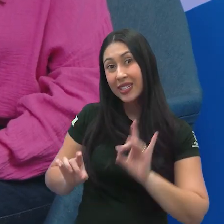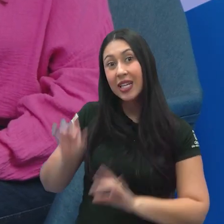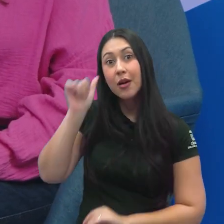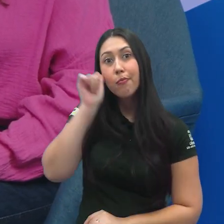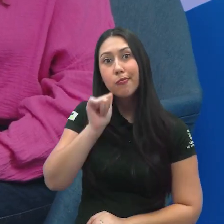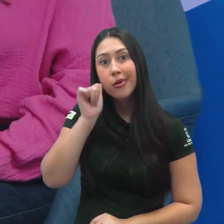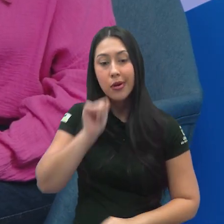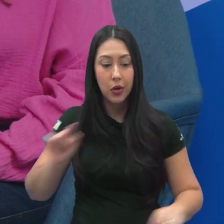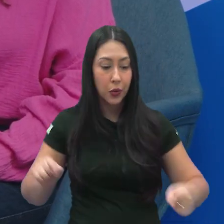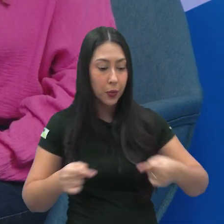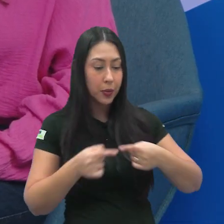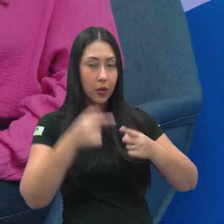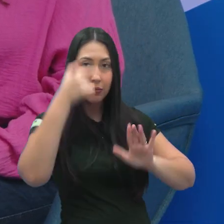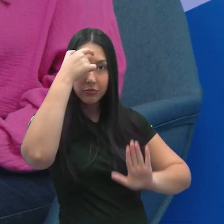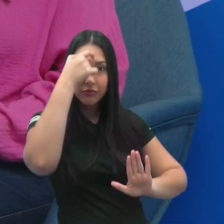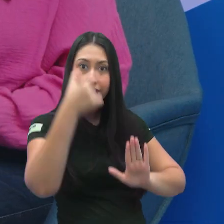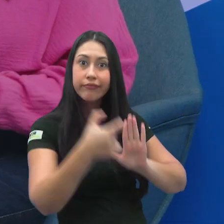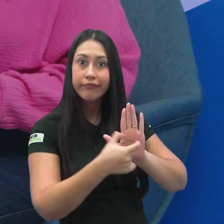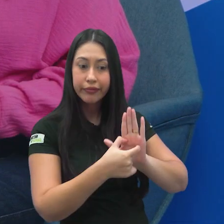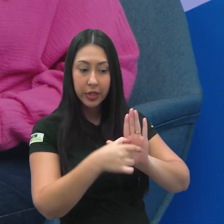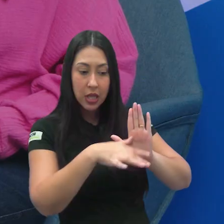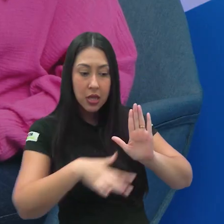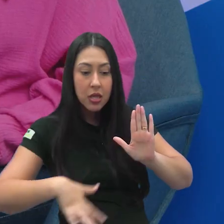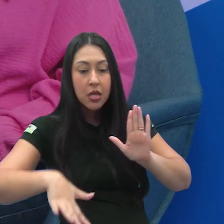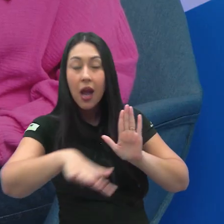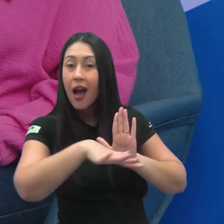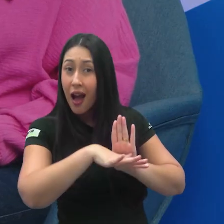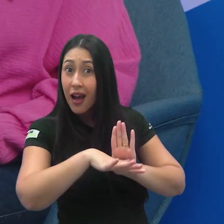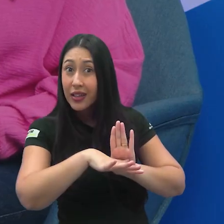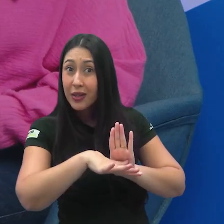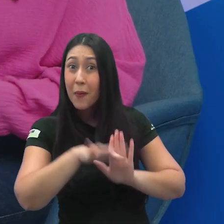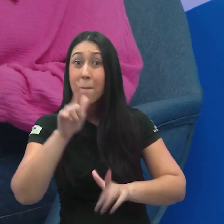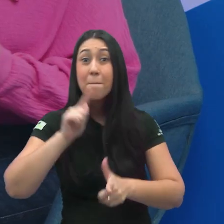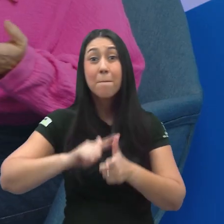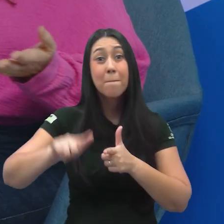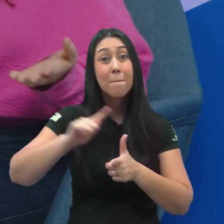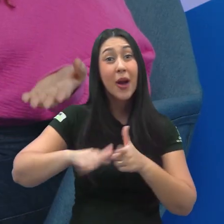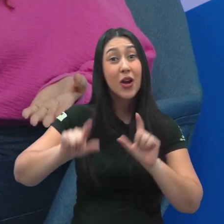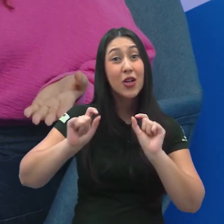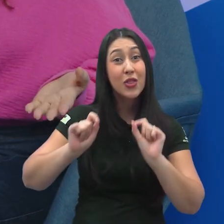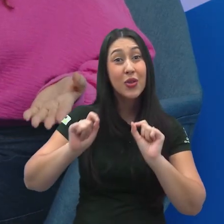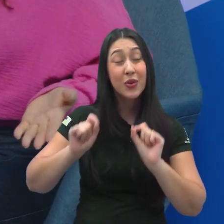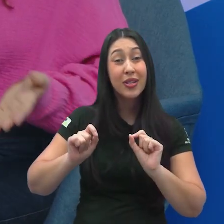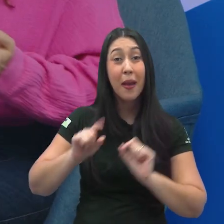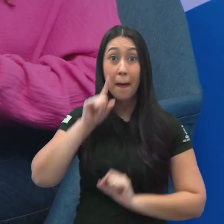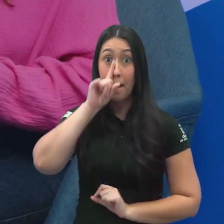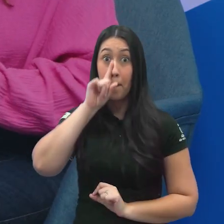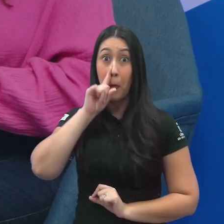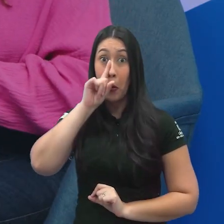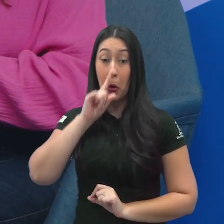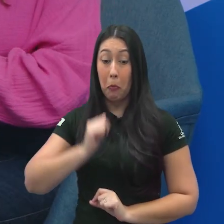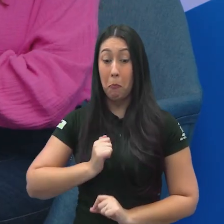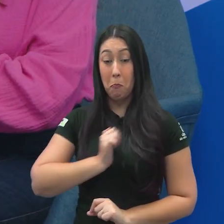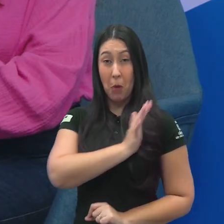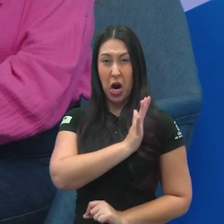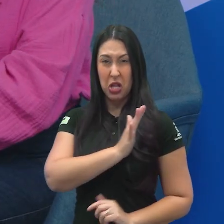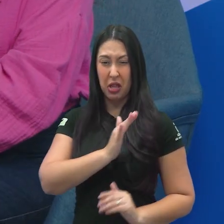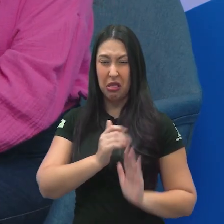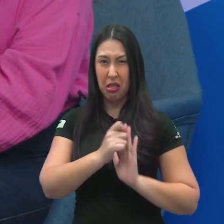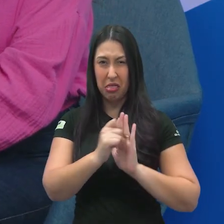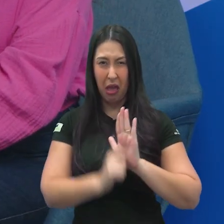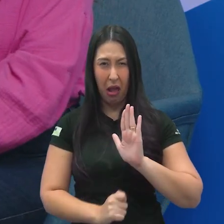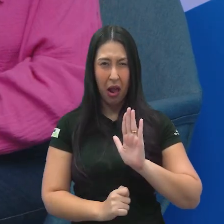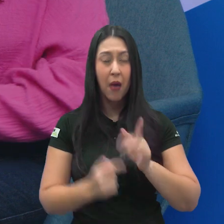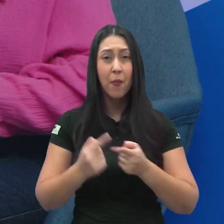sobre mulheres e IA. Na área da inteligência artificial, um dos grandes problemas é o risco do viés